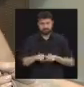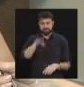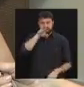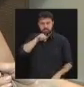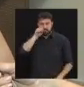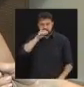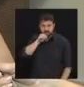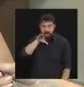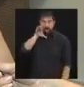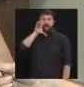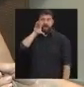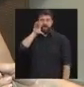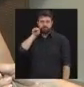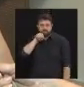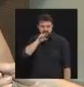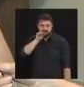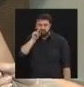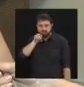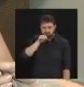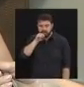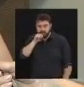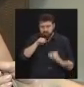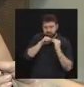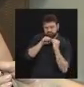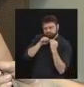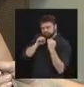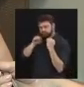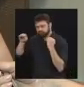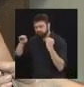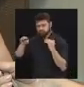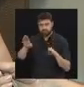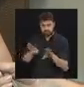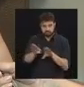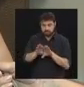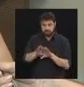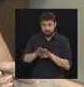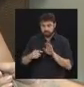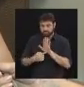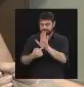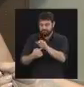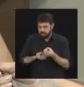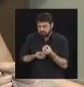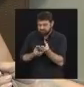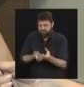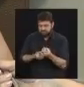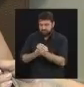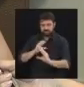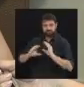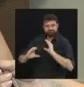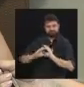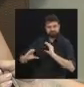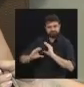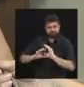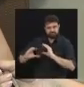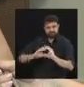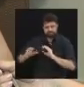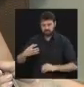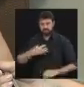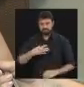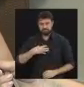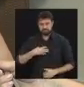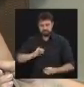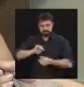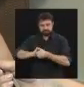fala mais alta, mais baixa, a entonação, o ritmo, enfim, né, para que ela consiga se expressar, se comunicar de uma maneira